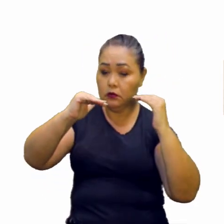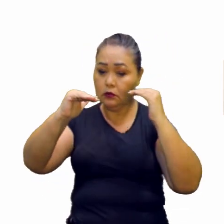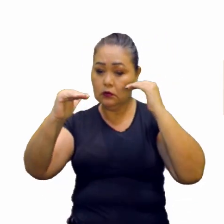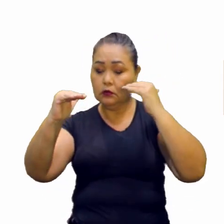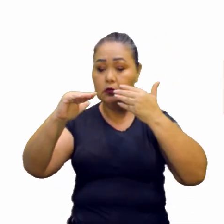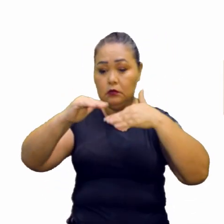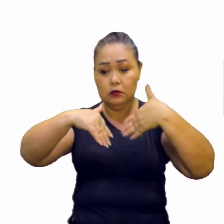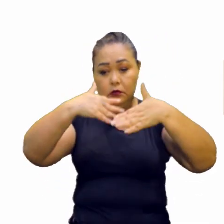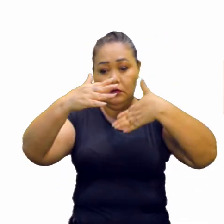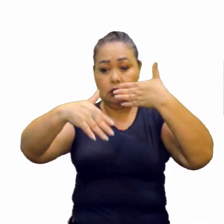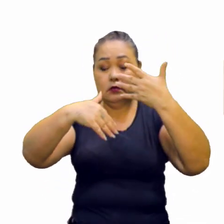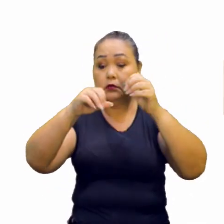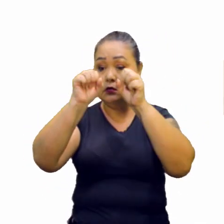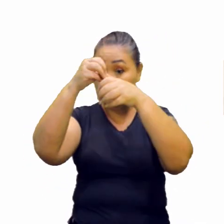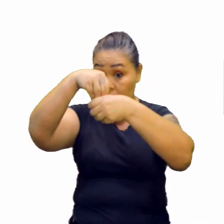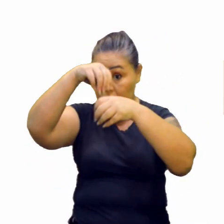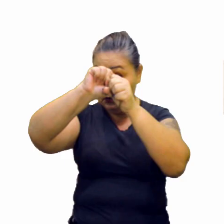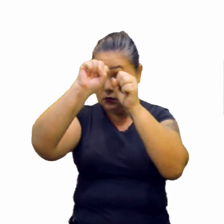dos SAFs.